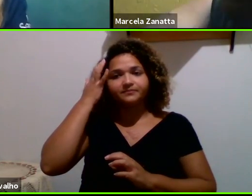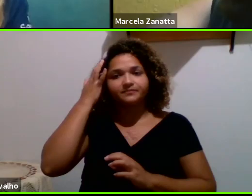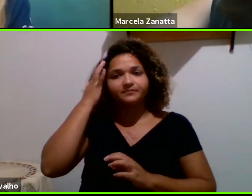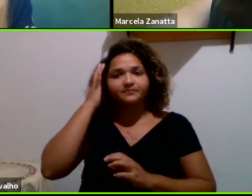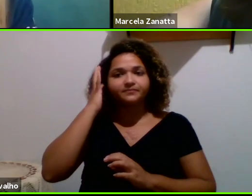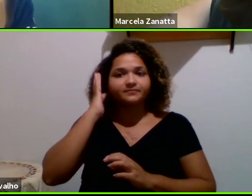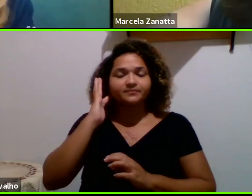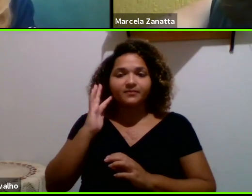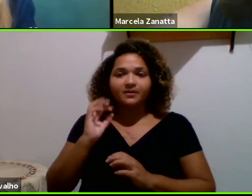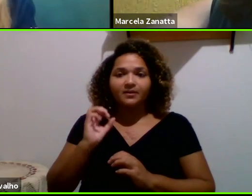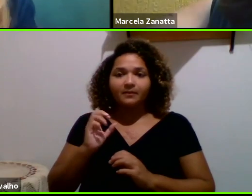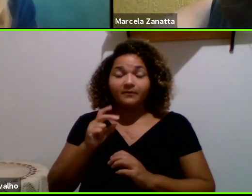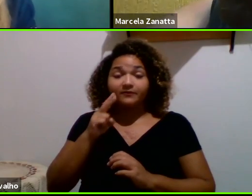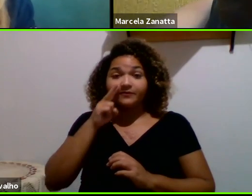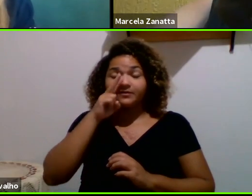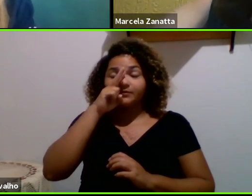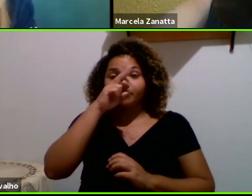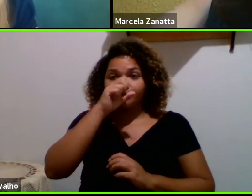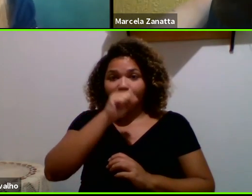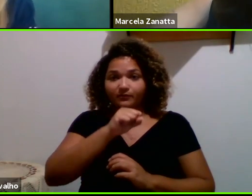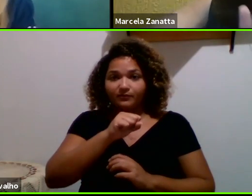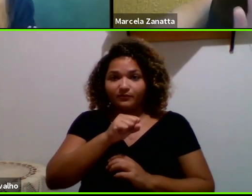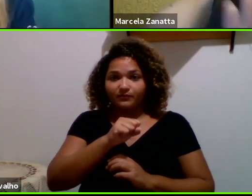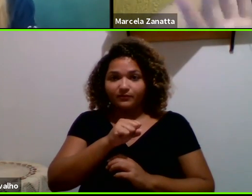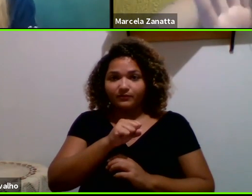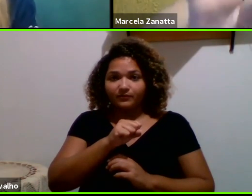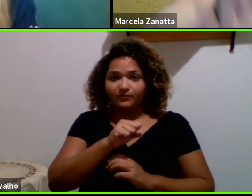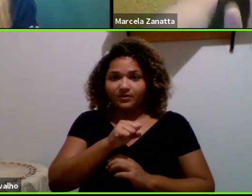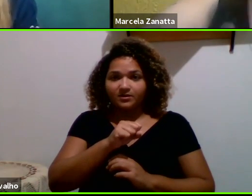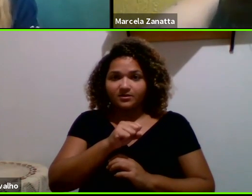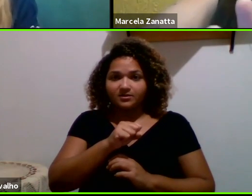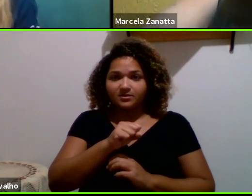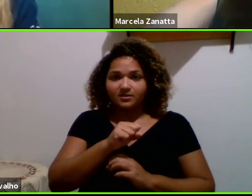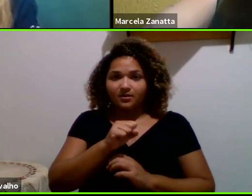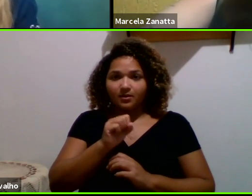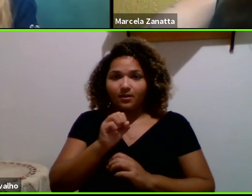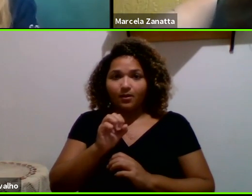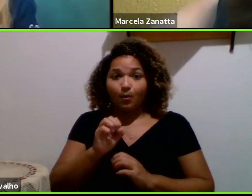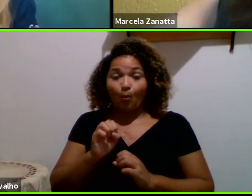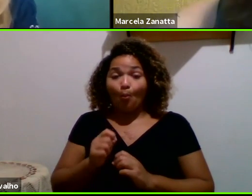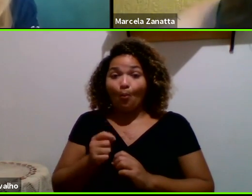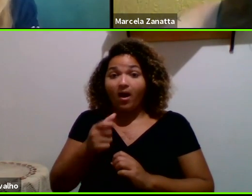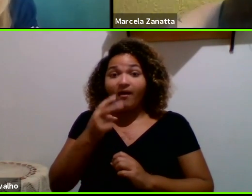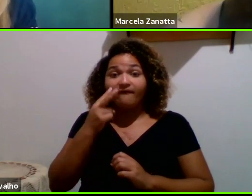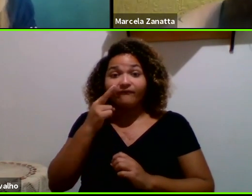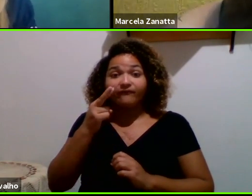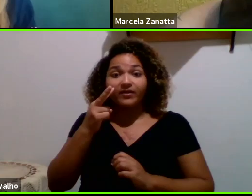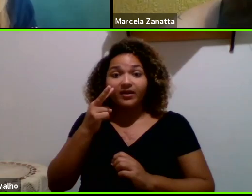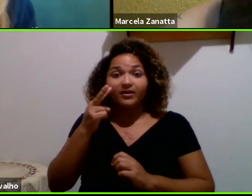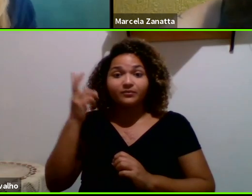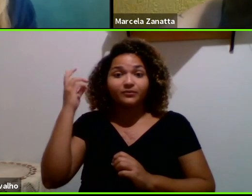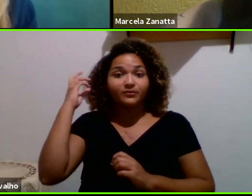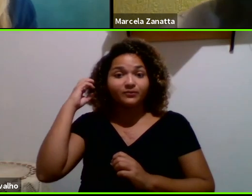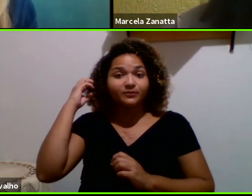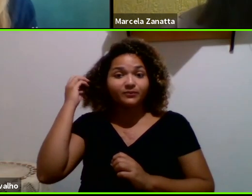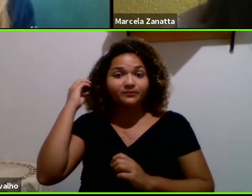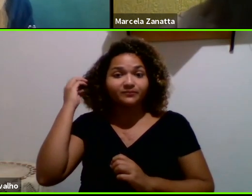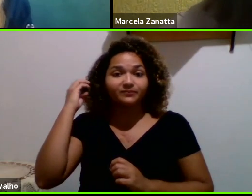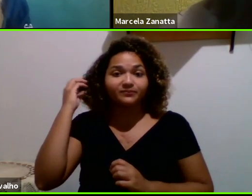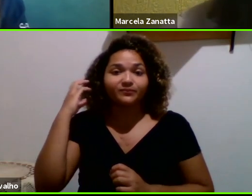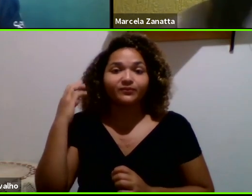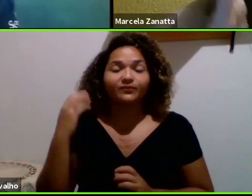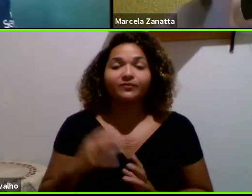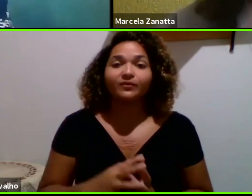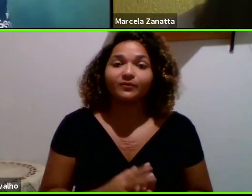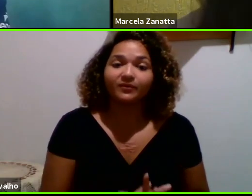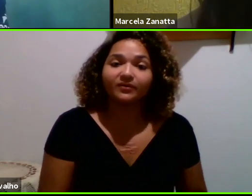força na banqueta, para nascer, a gente costuma posicionar quando já tá dando para ver o cabelinho ali. E muitas vezes a